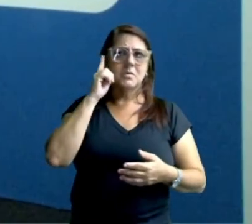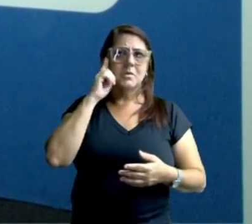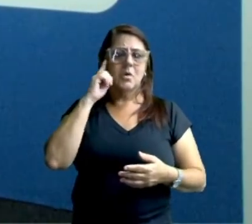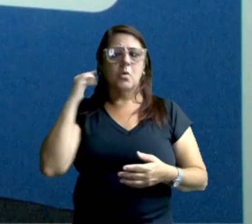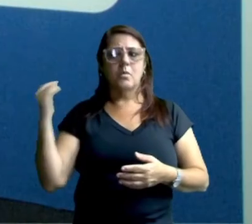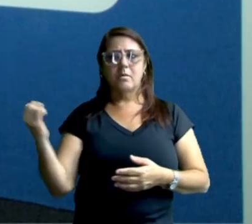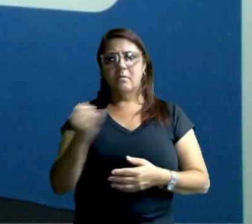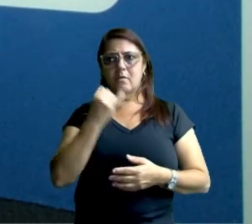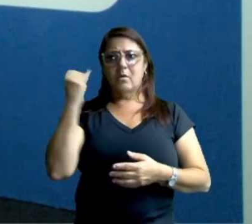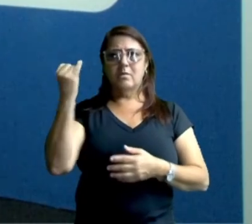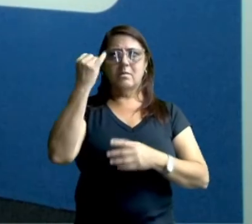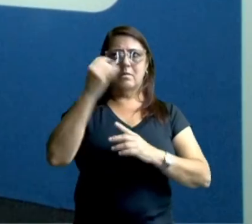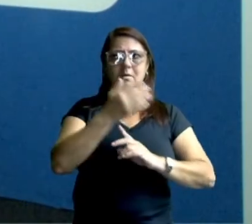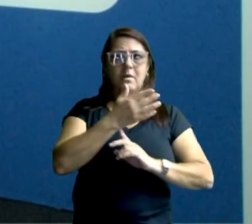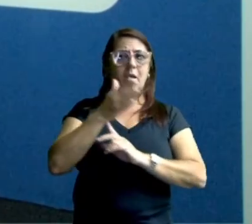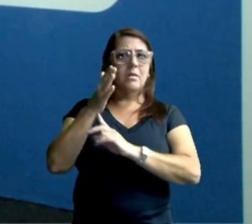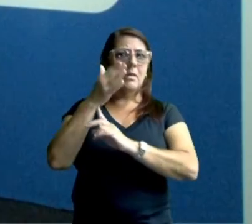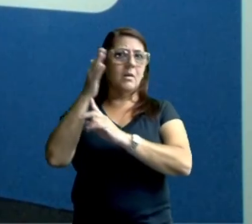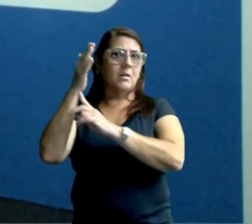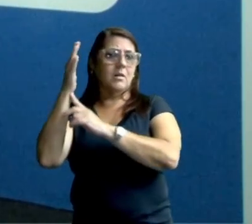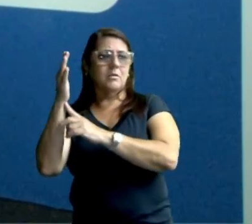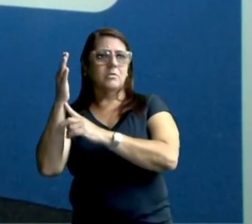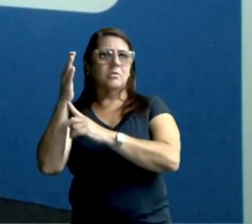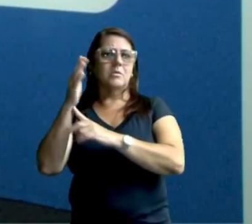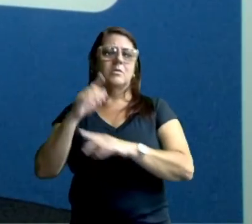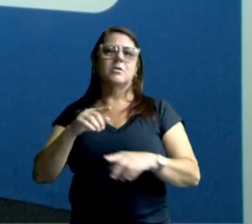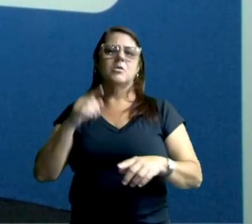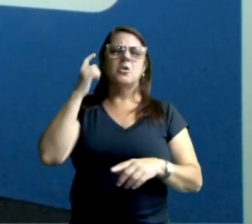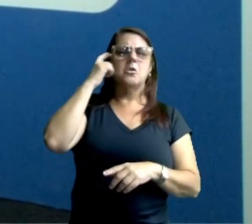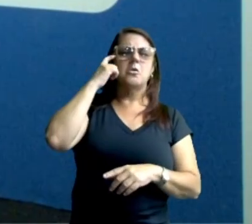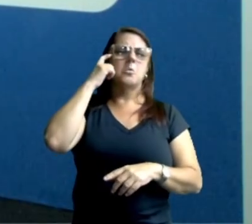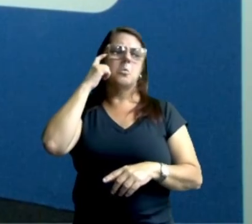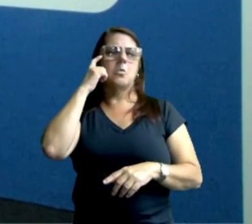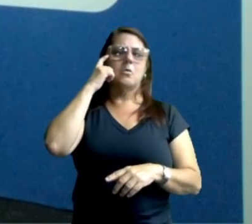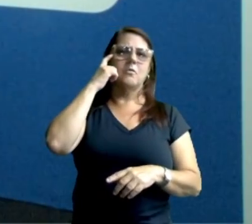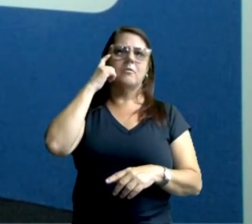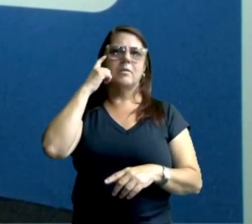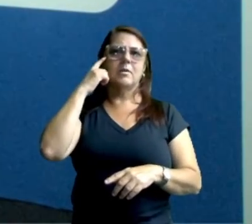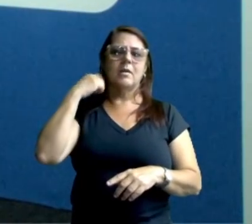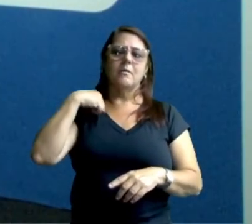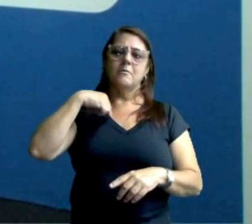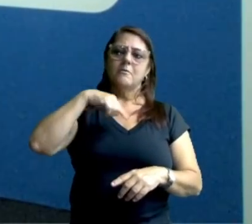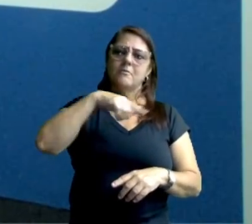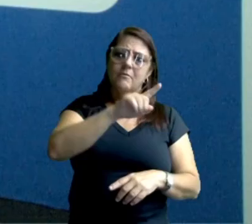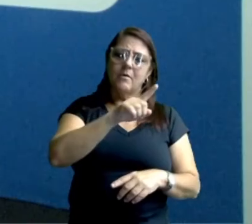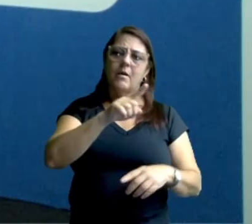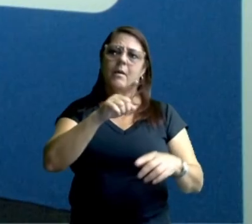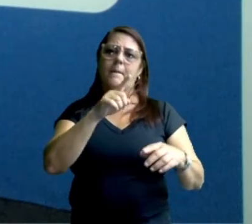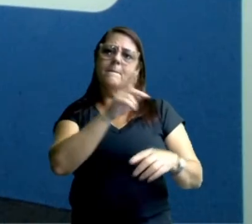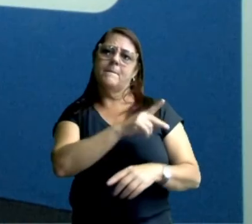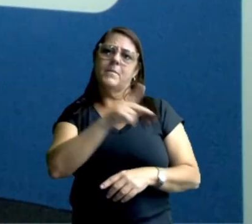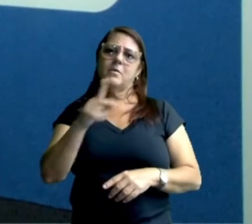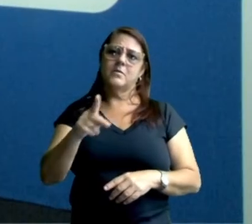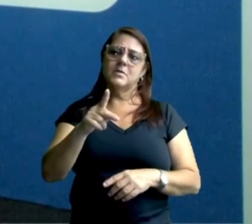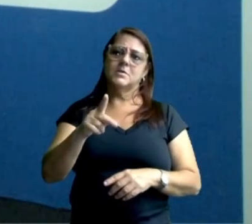são importantes, né? Levem eventuais dúvidas até o seu professor